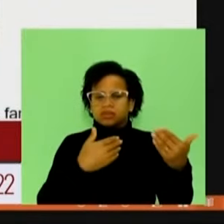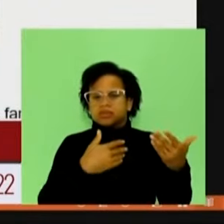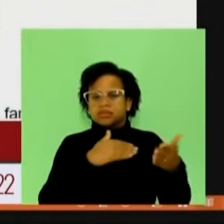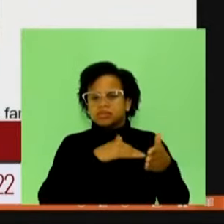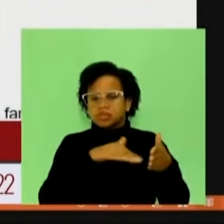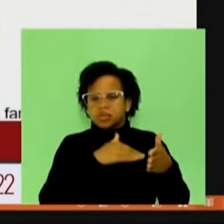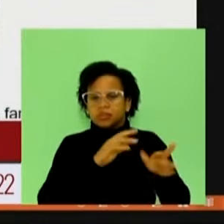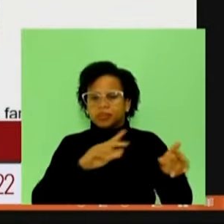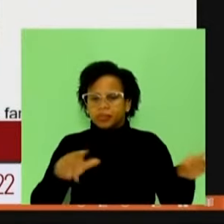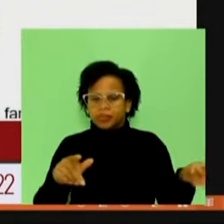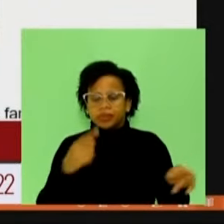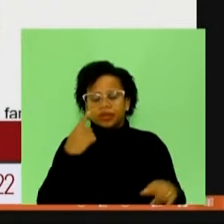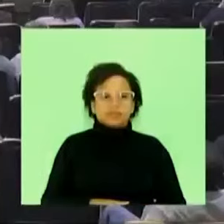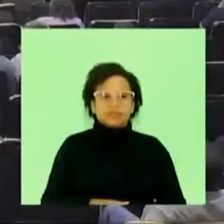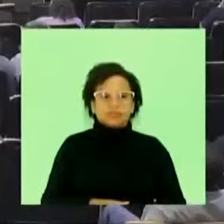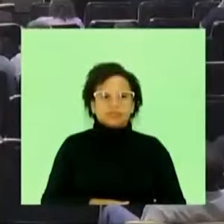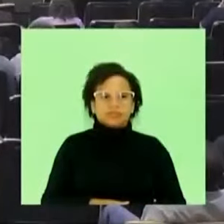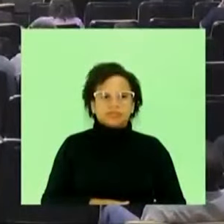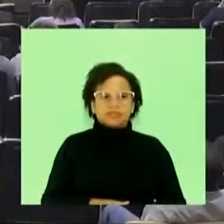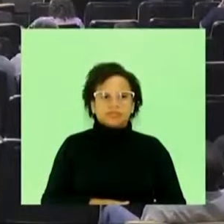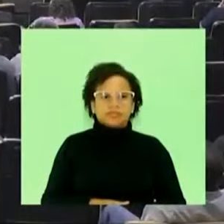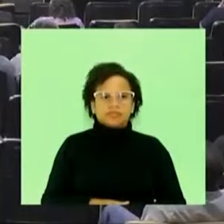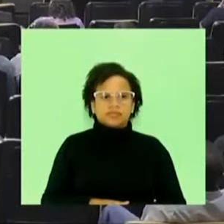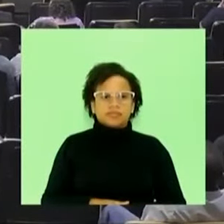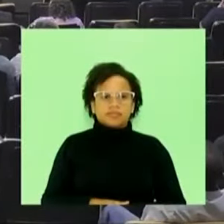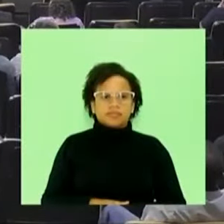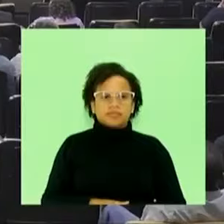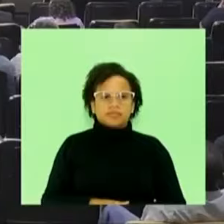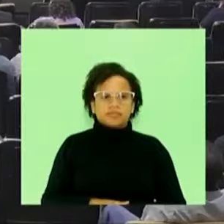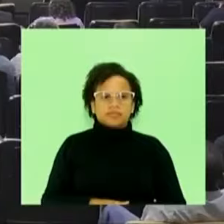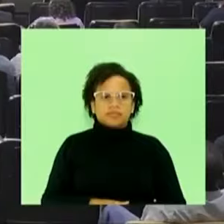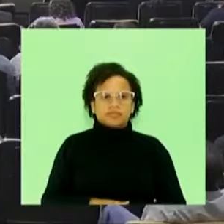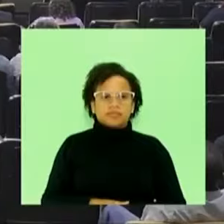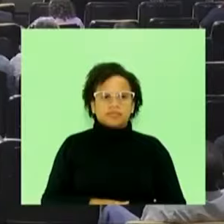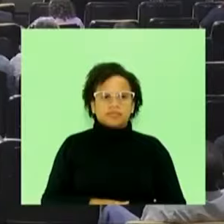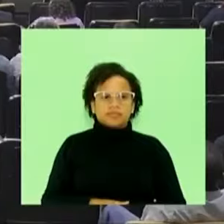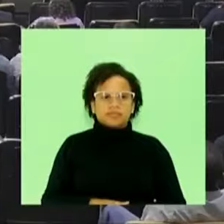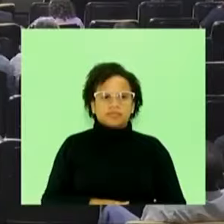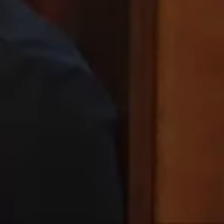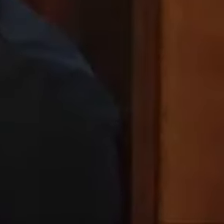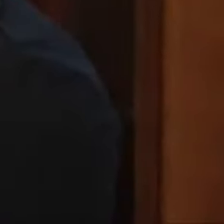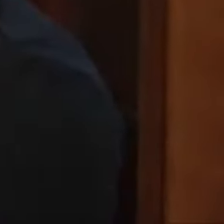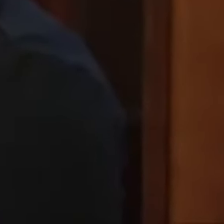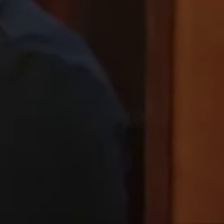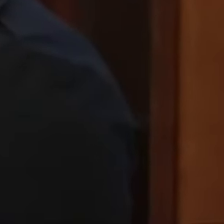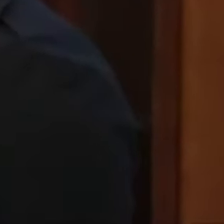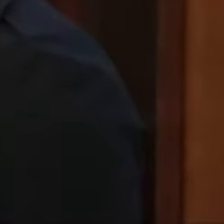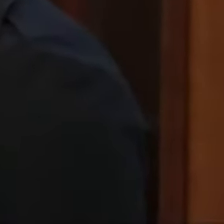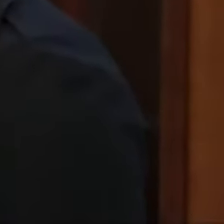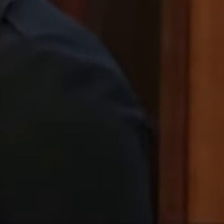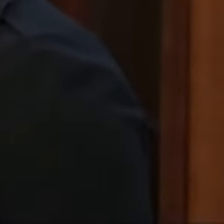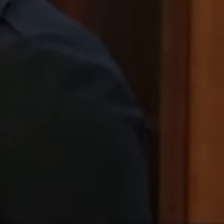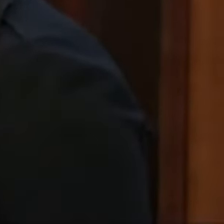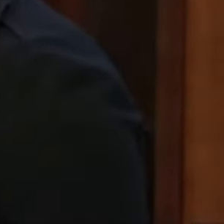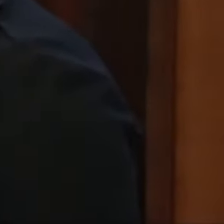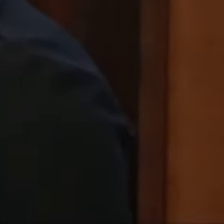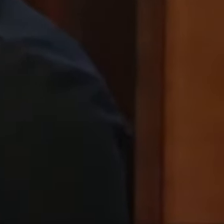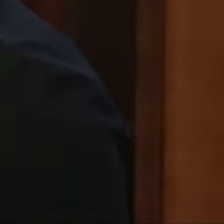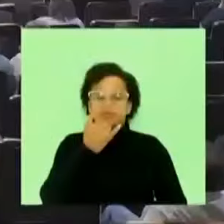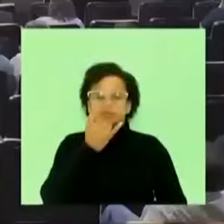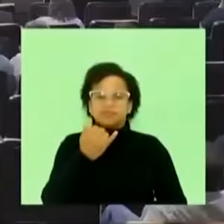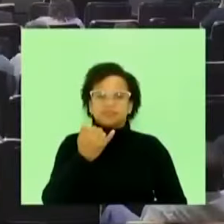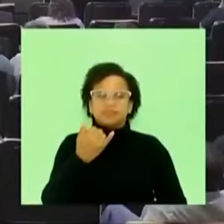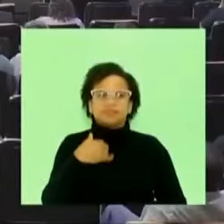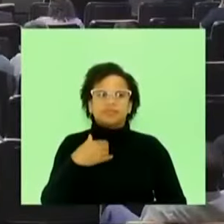uma solução para essas famílias. Moradores de bairros afetados pelas obras opinaram e tiraram dúvidas sobre o